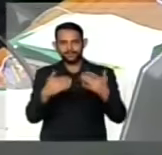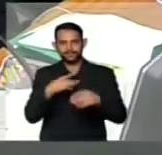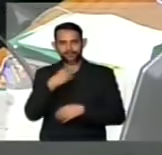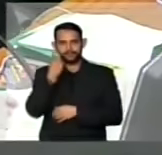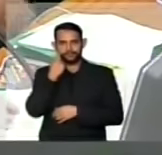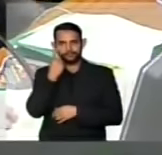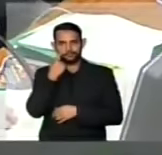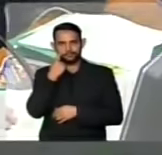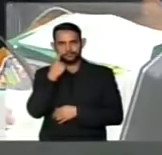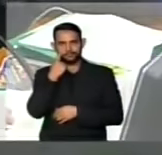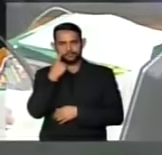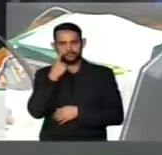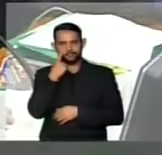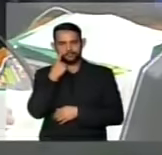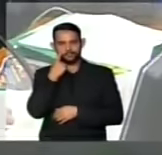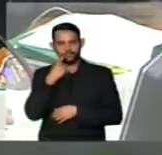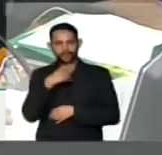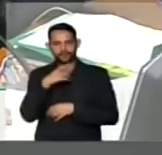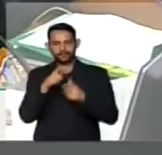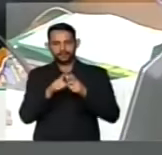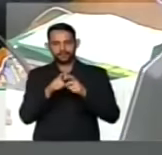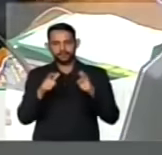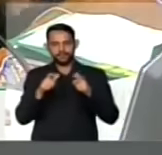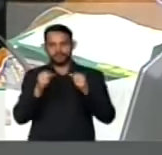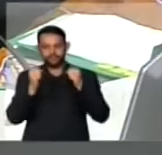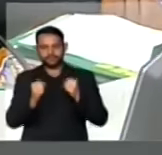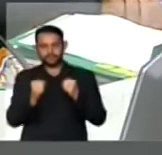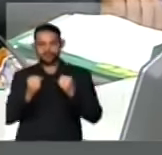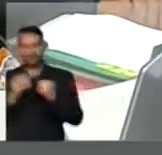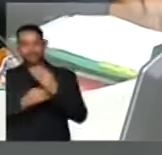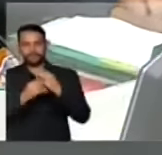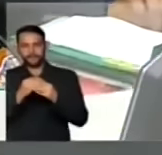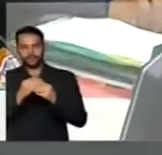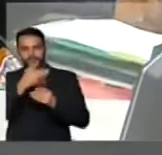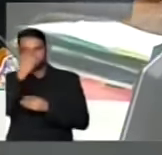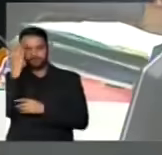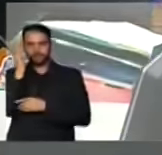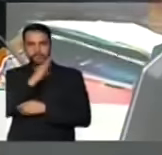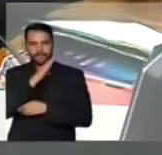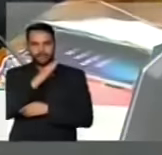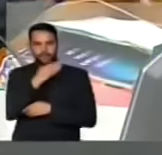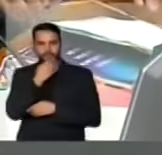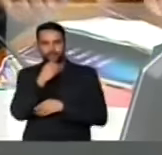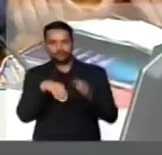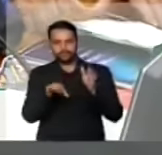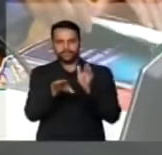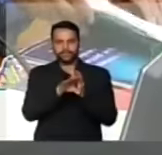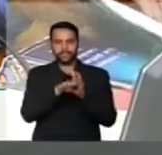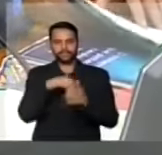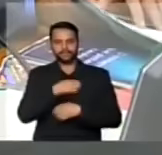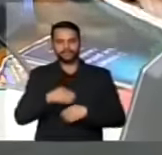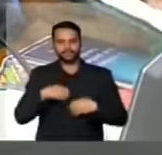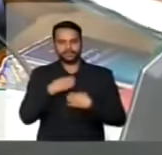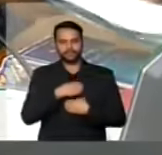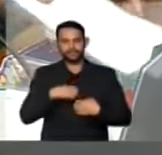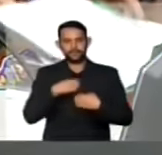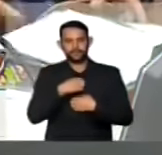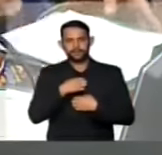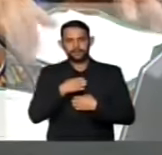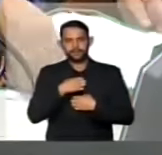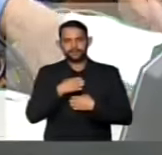ver agigantarem-se os poderes nas mãos dos maus. O homem chega a desanimar-se da virtude,